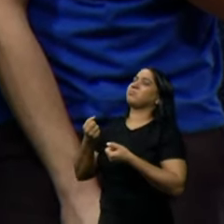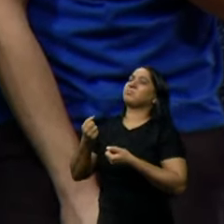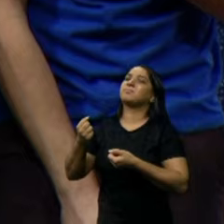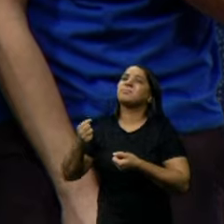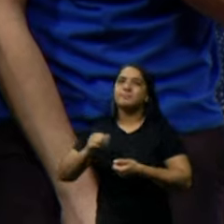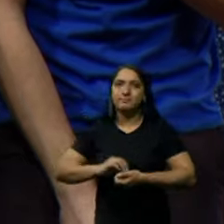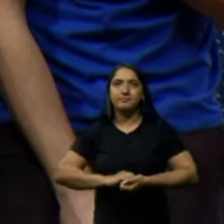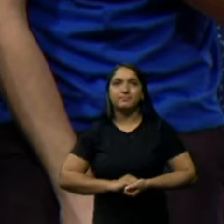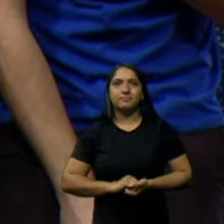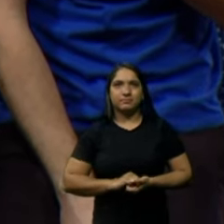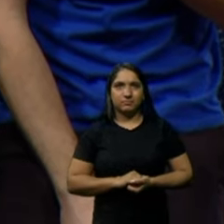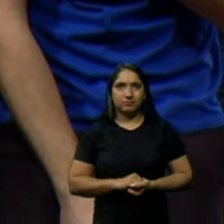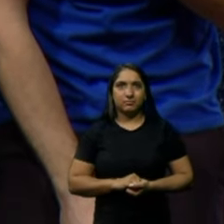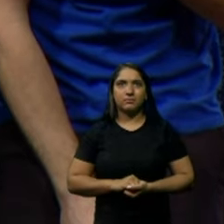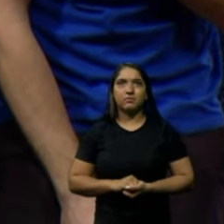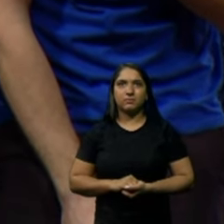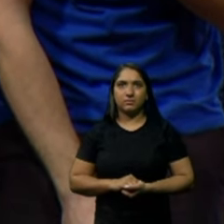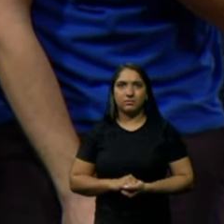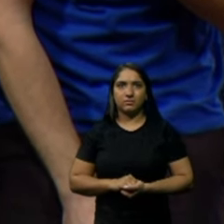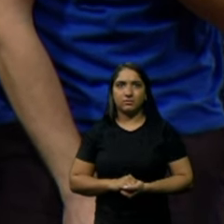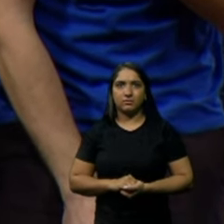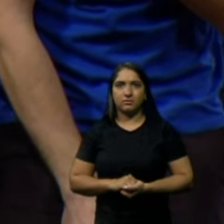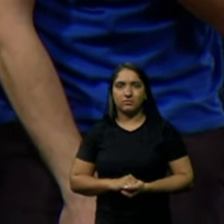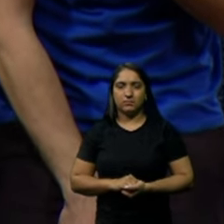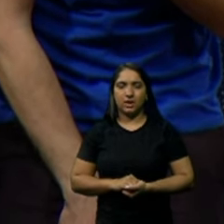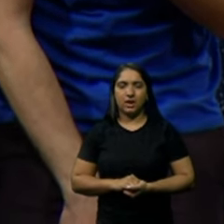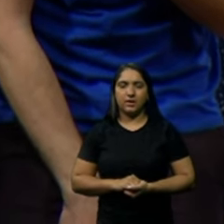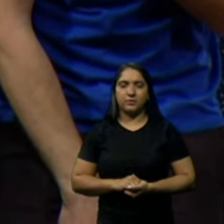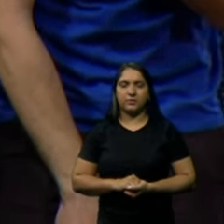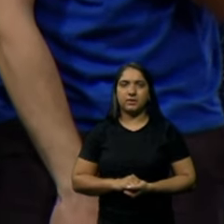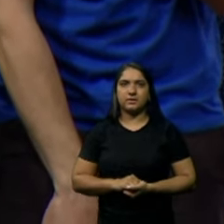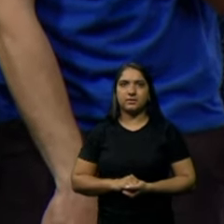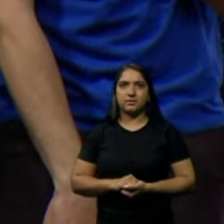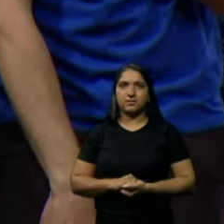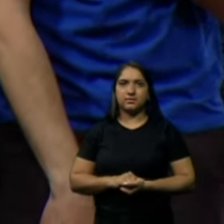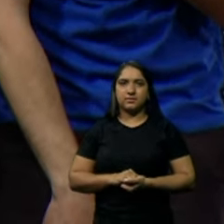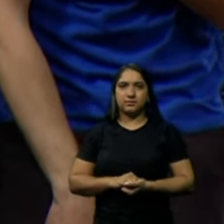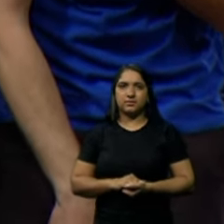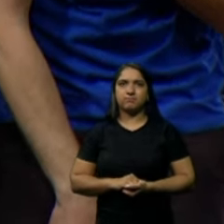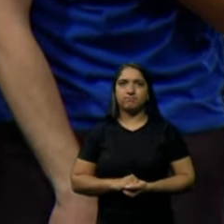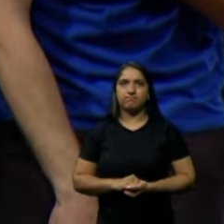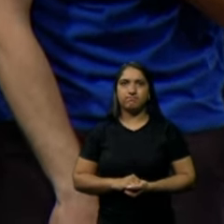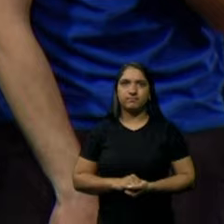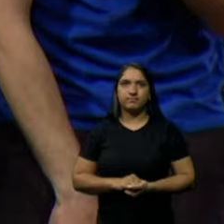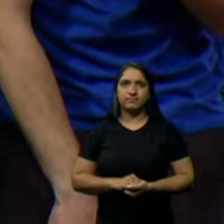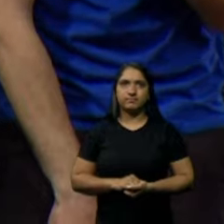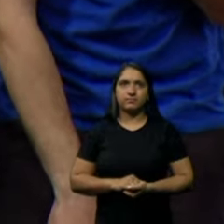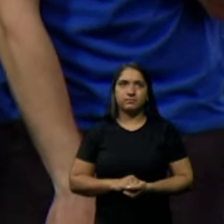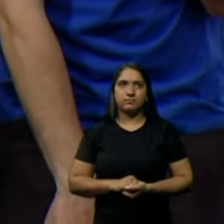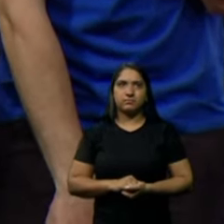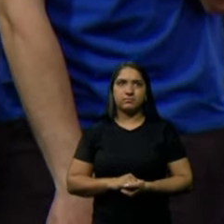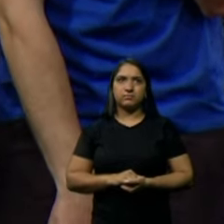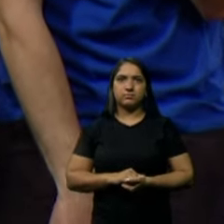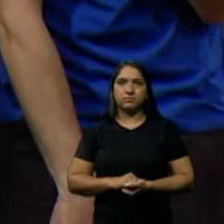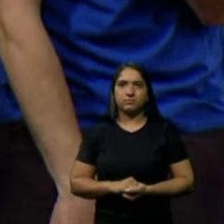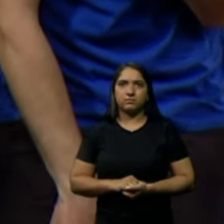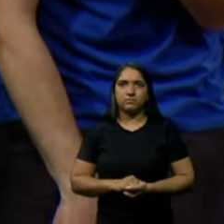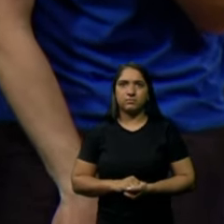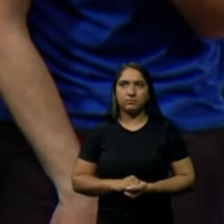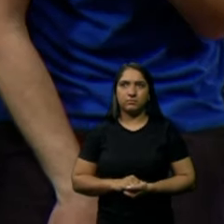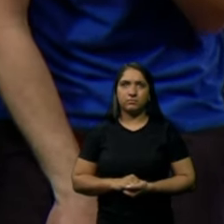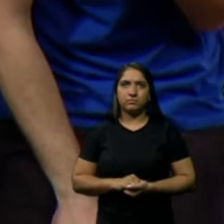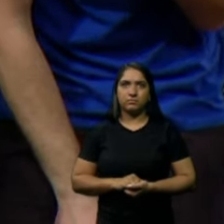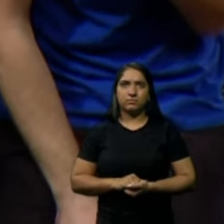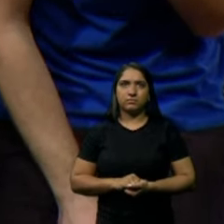dancer Líder love you O que fazer